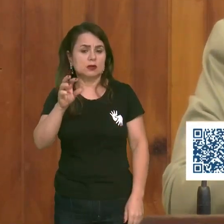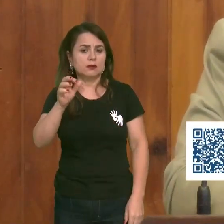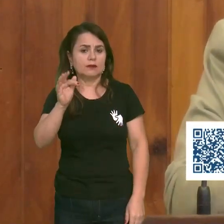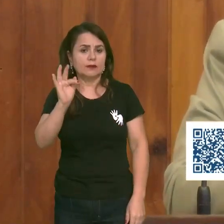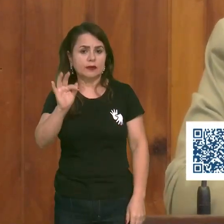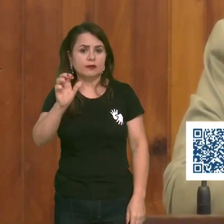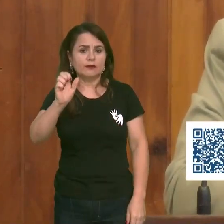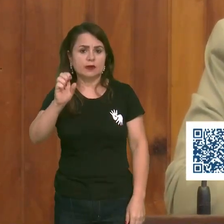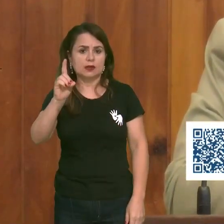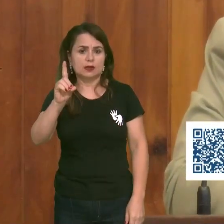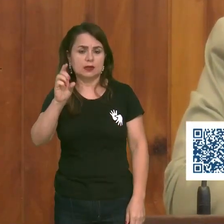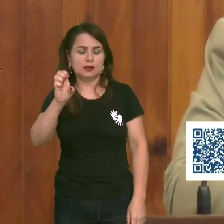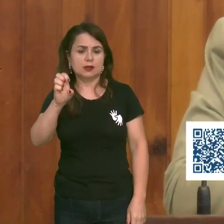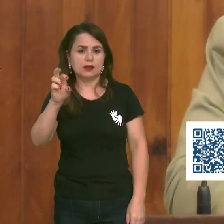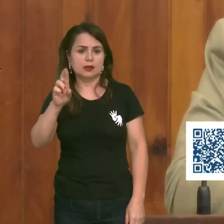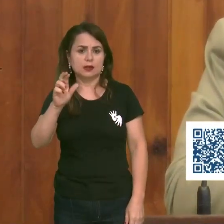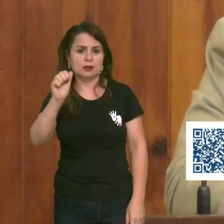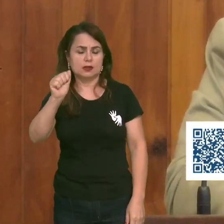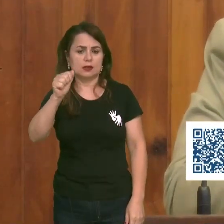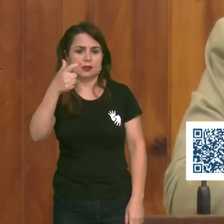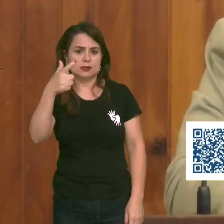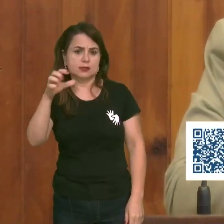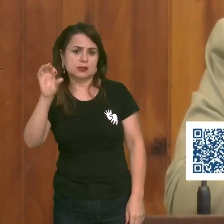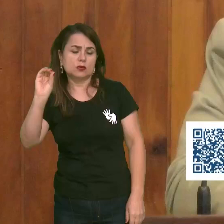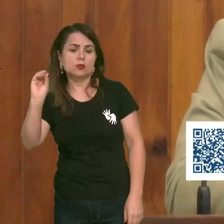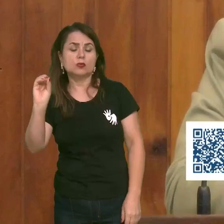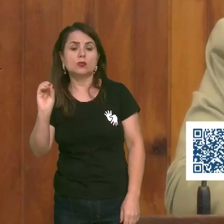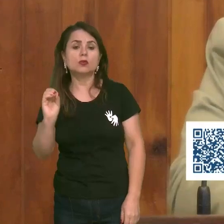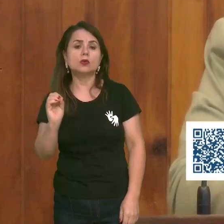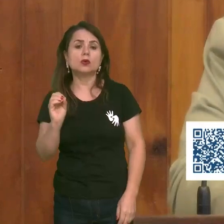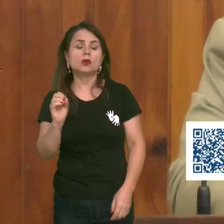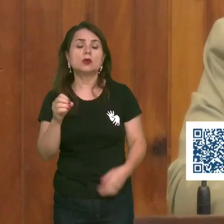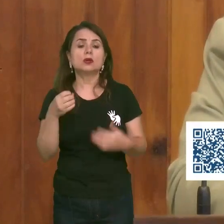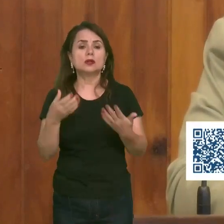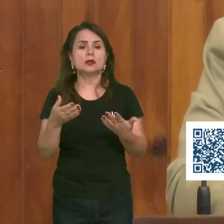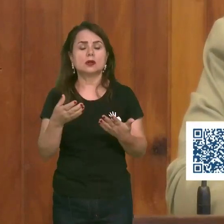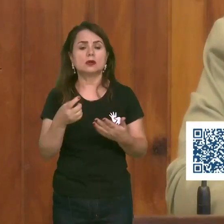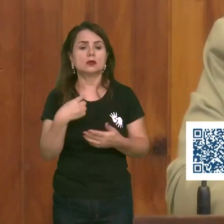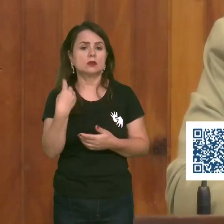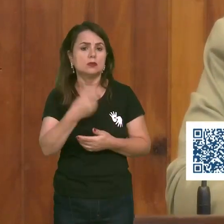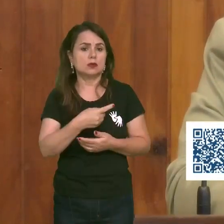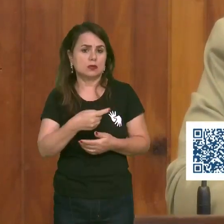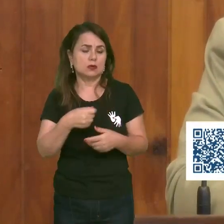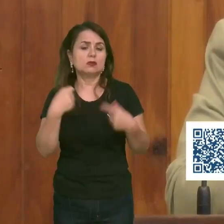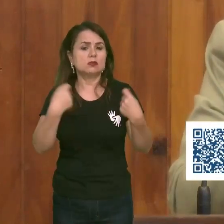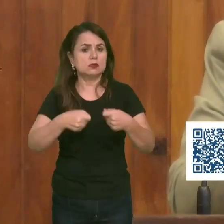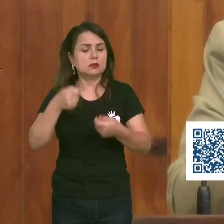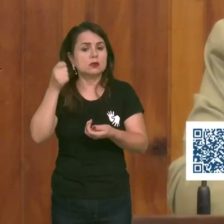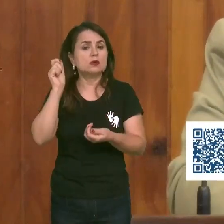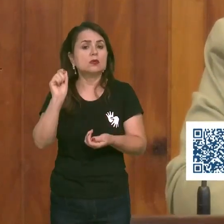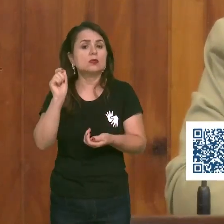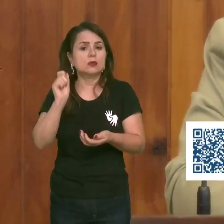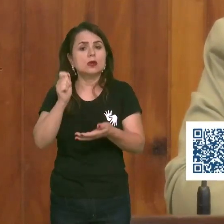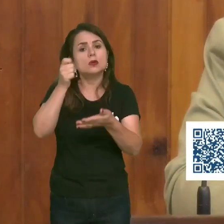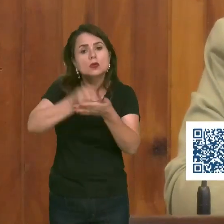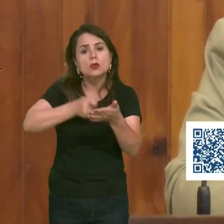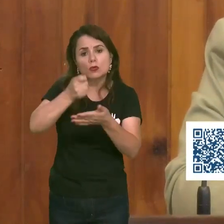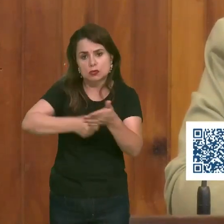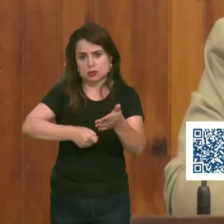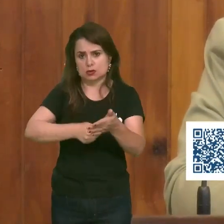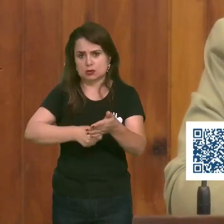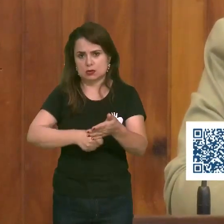promessa do prefeito Daniel para os atletas e para os técnicos e para as famílias ou será que